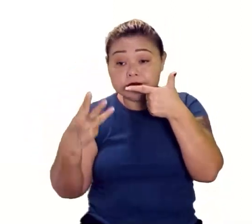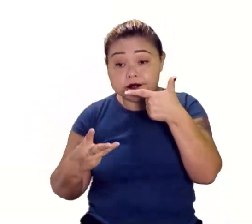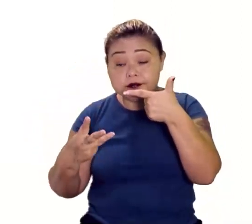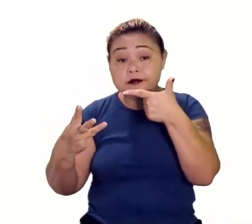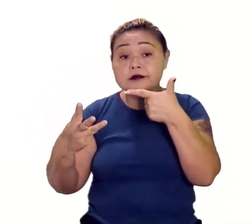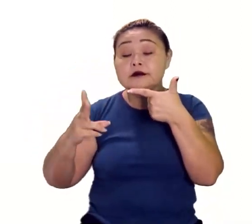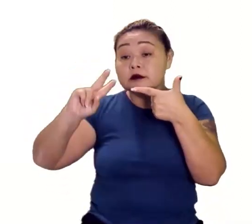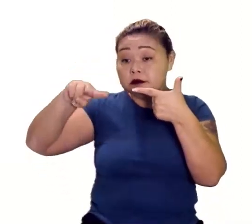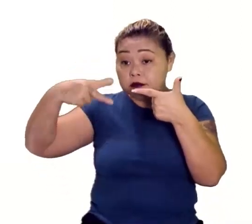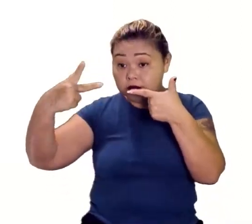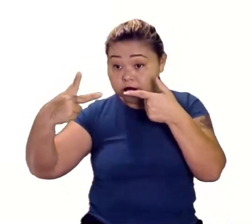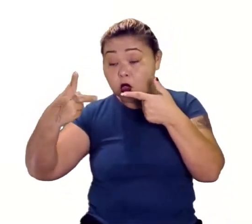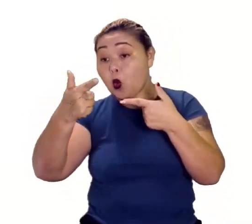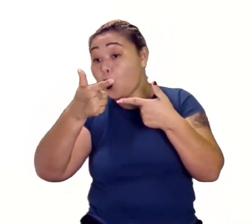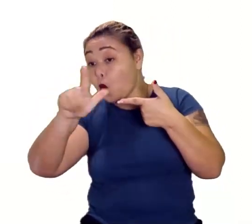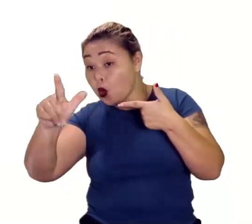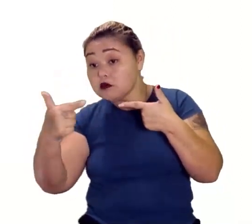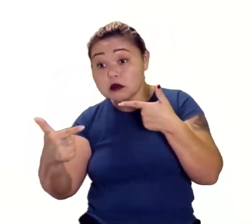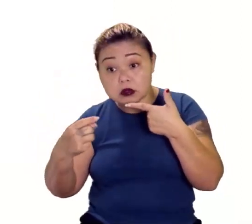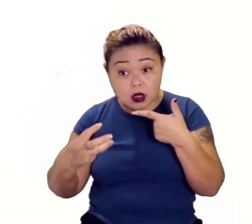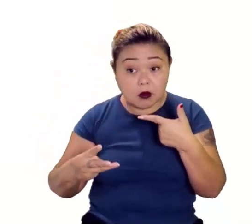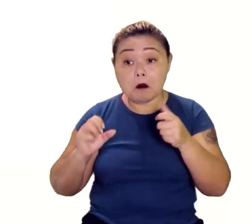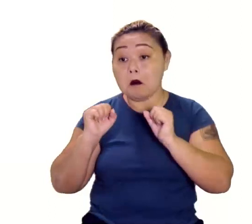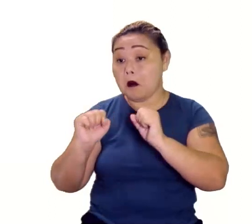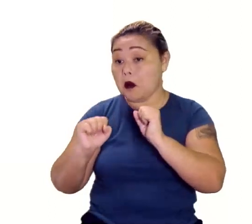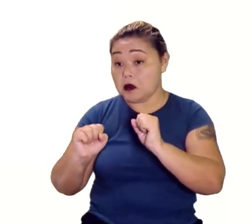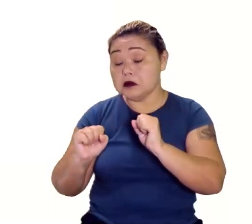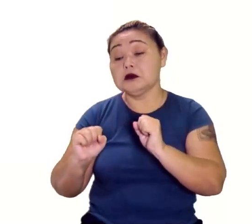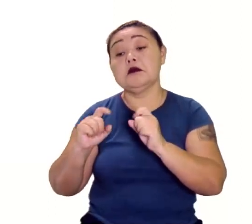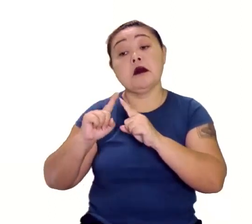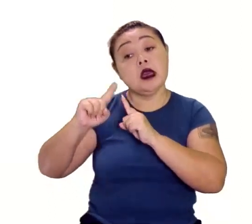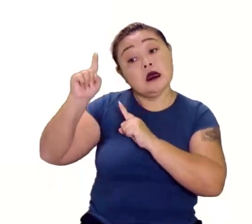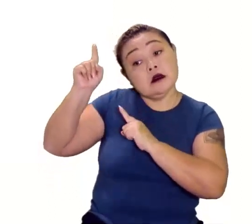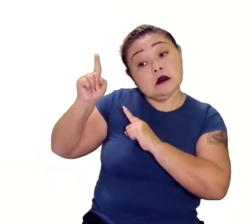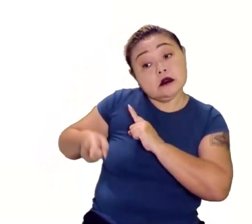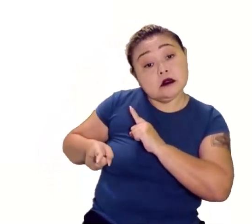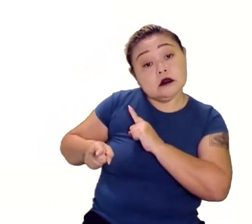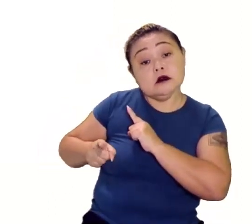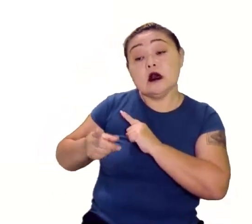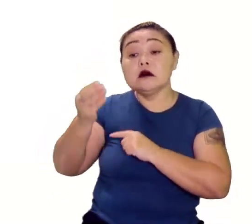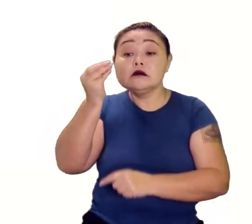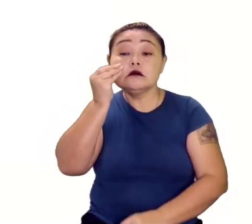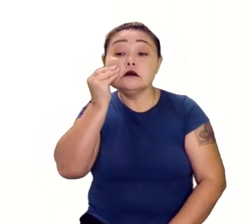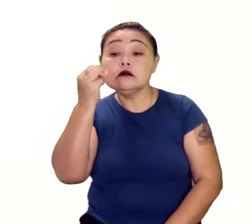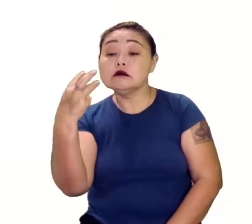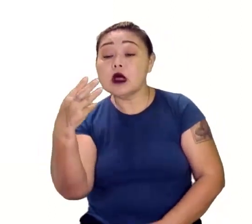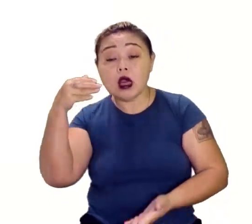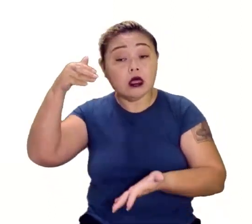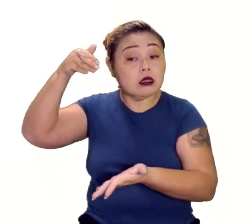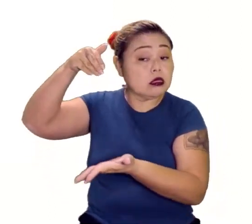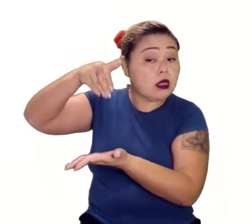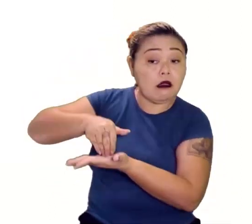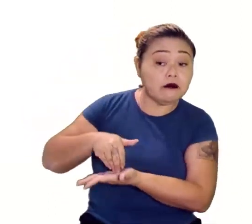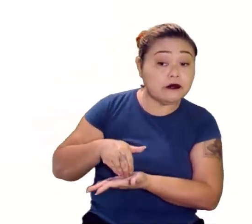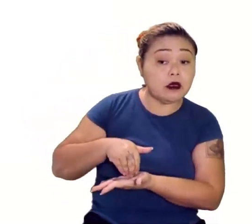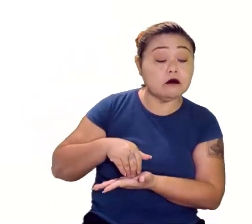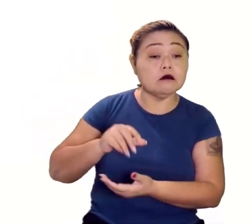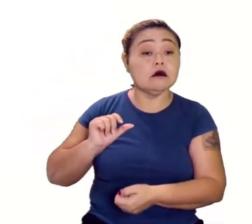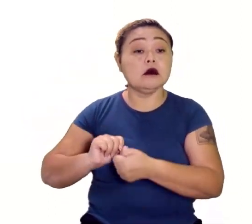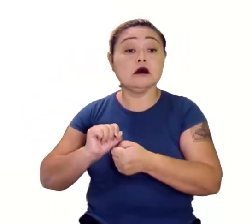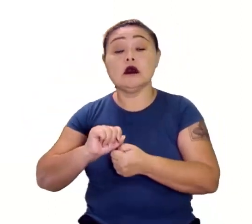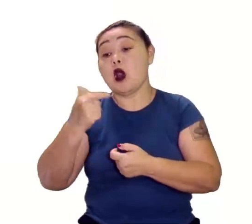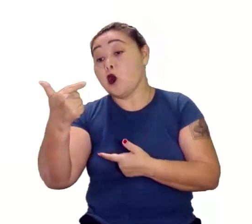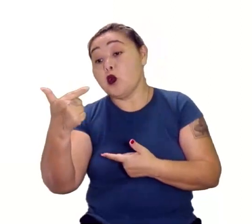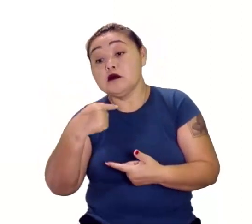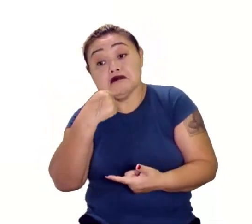Pode dobrar números aí para ter o 2, o 3? Pode. Mas nesse caso aqui eu vou testar o 3 até acabar, até não dar mais de Sim, a gente dividir. tentou por 2,